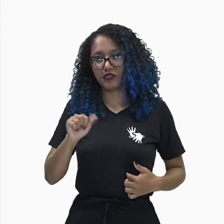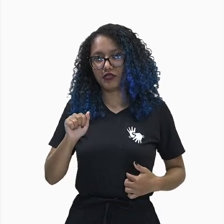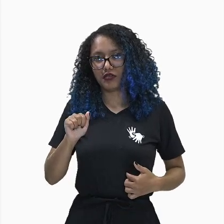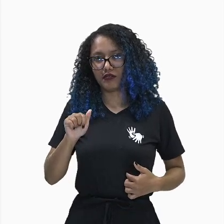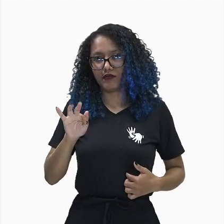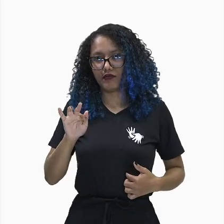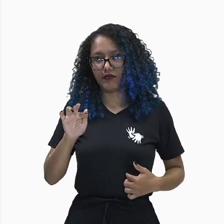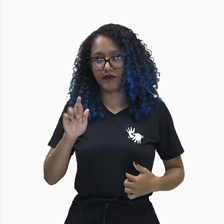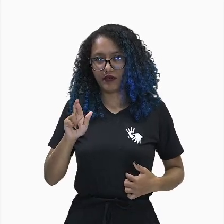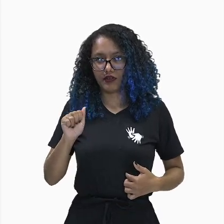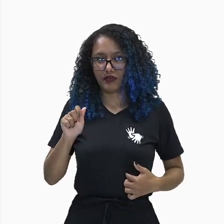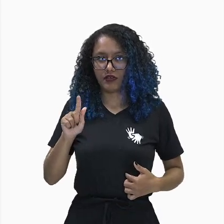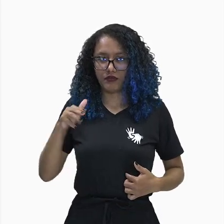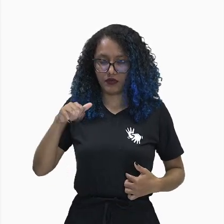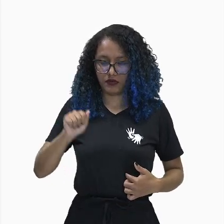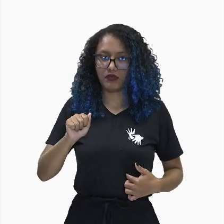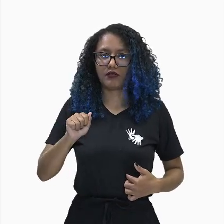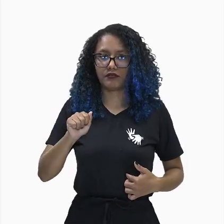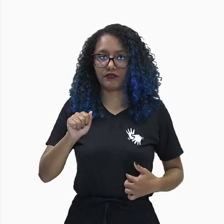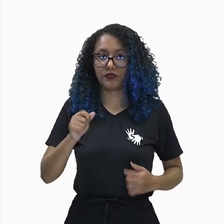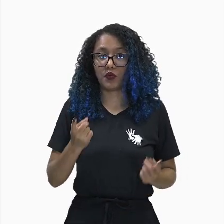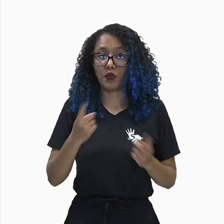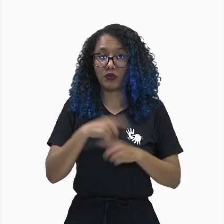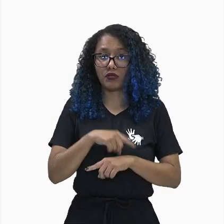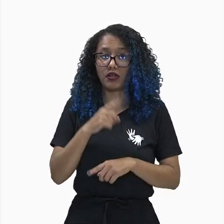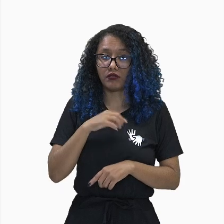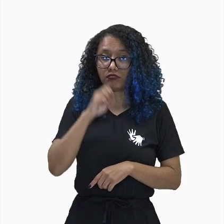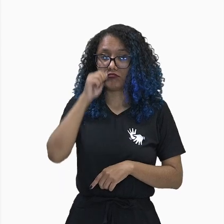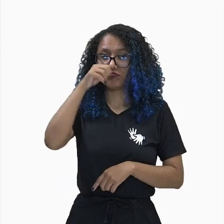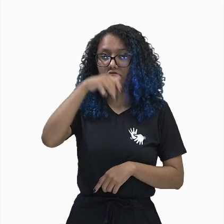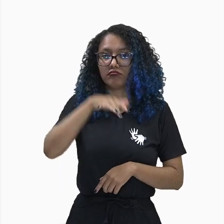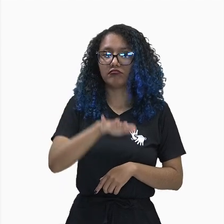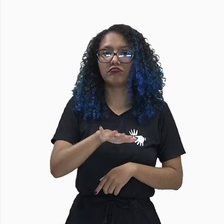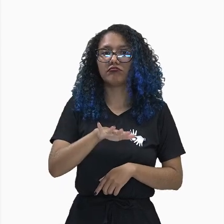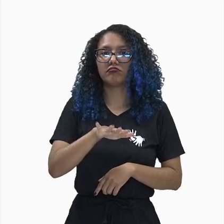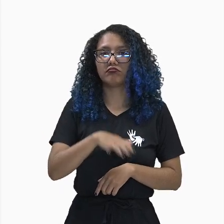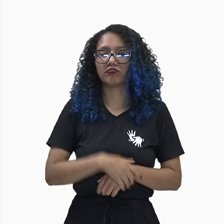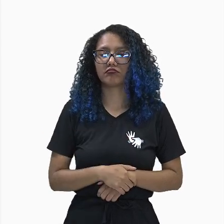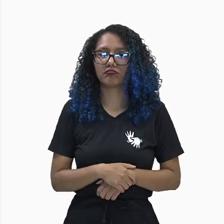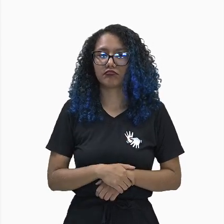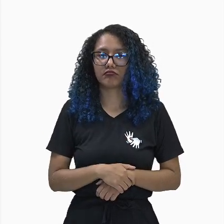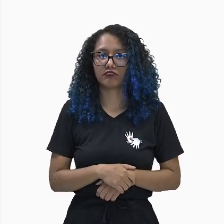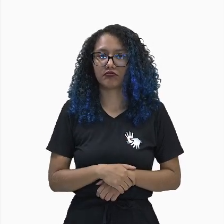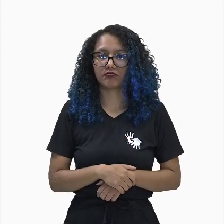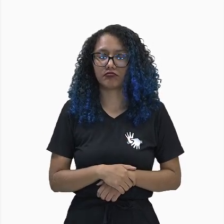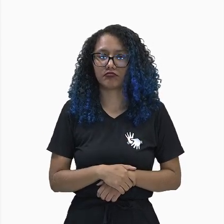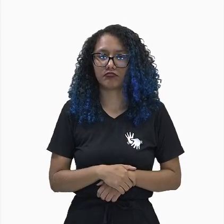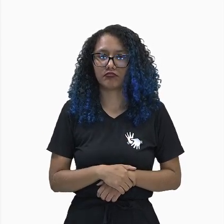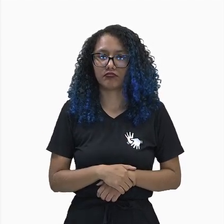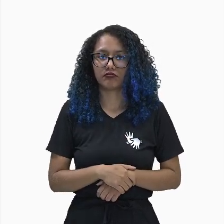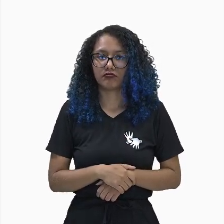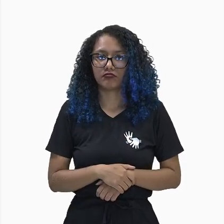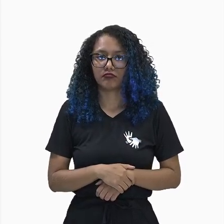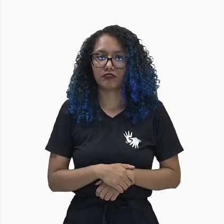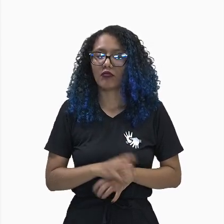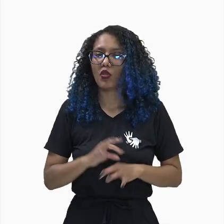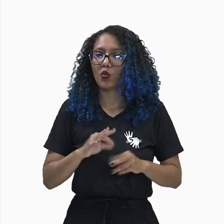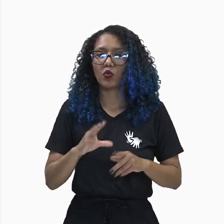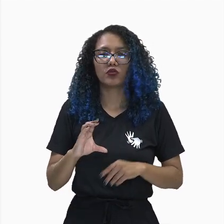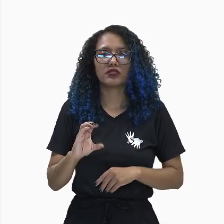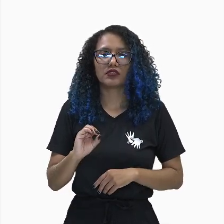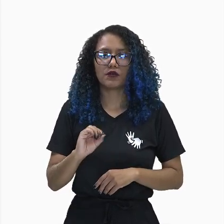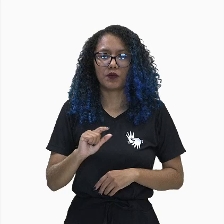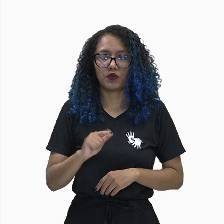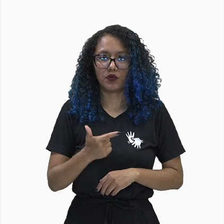E o contrário, né, na expiração, todo esse gás carbônico, né,